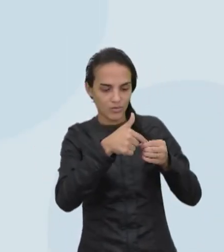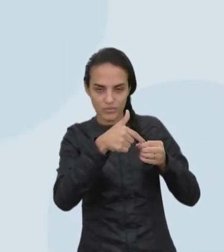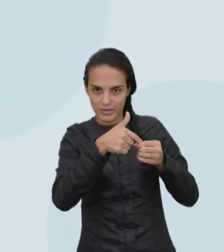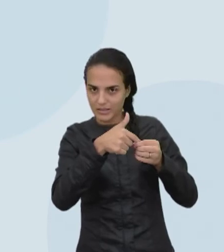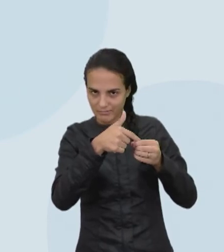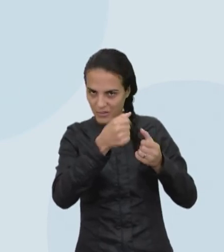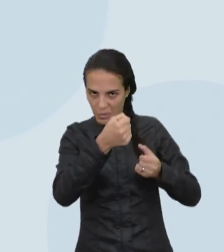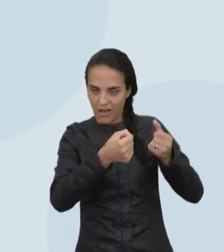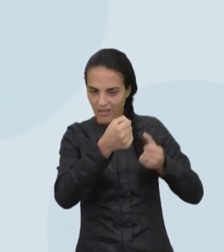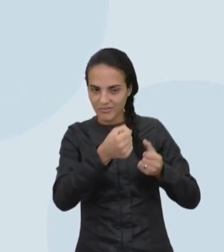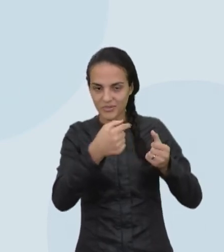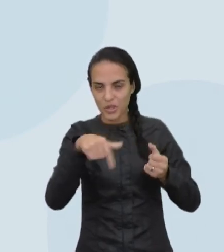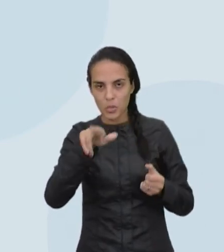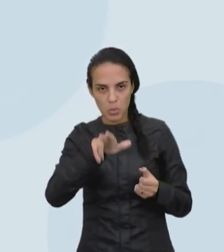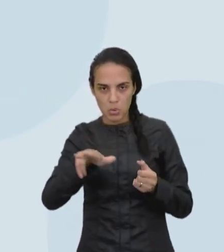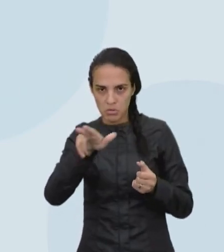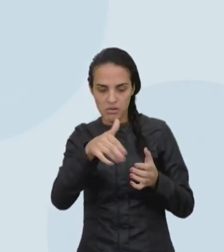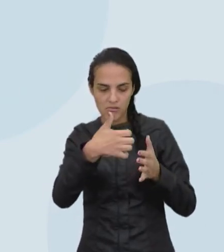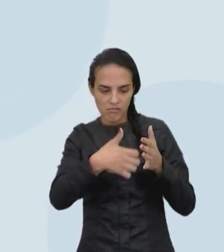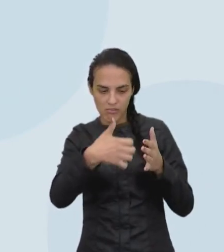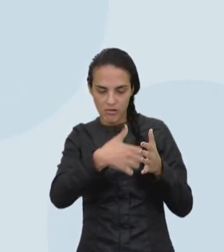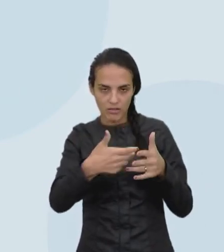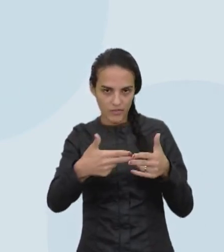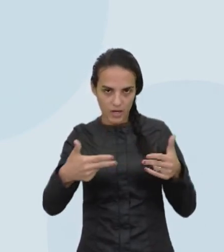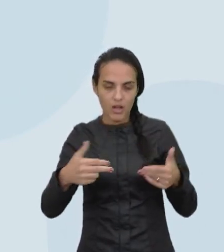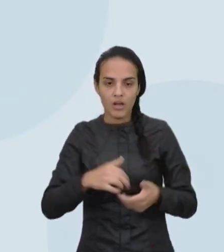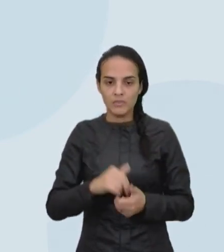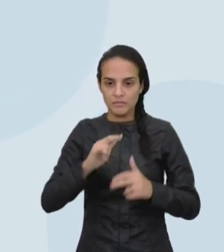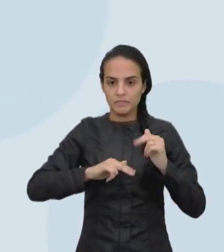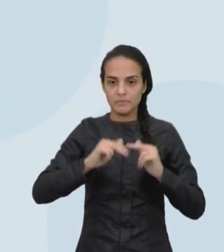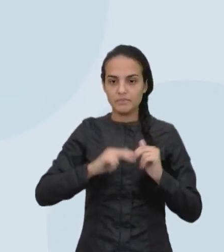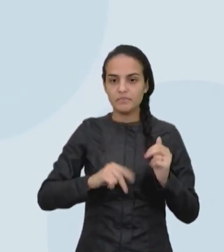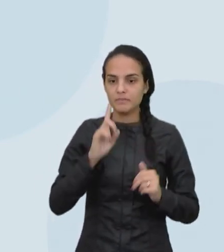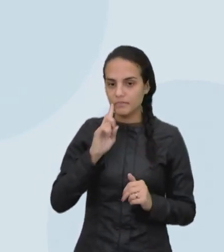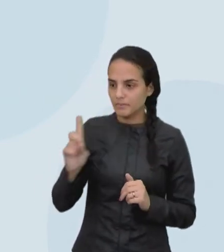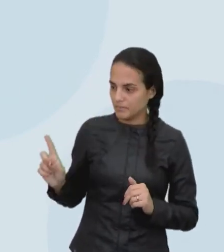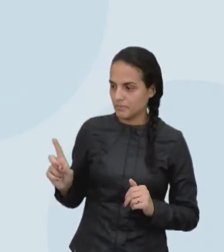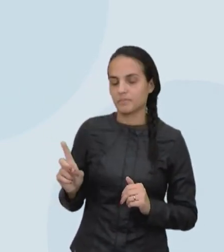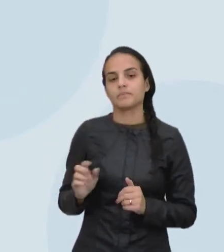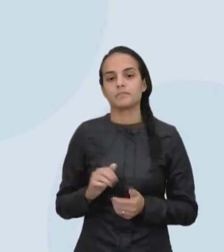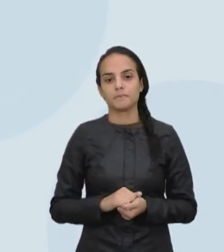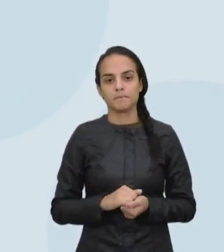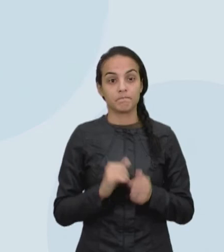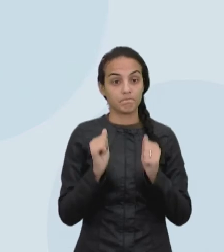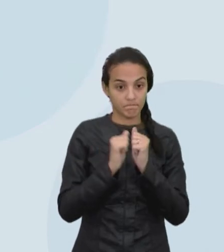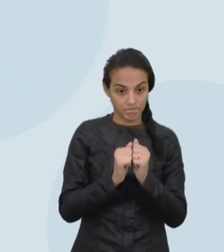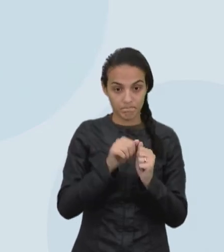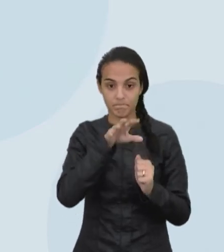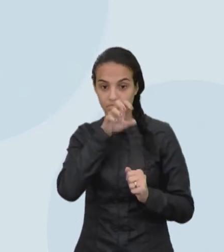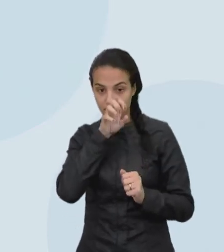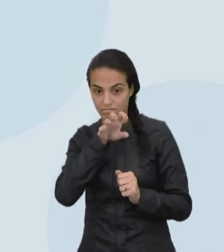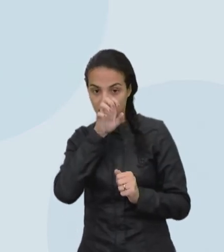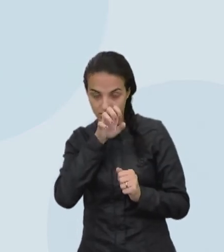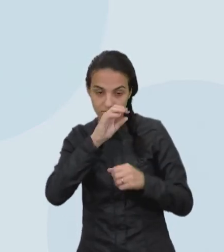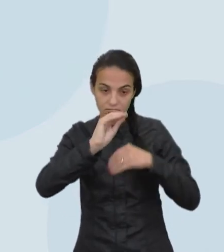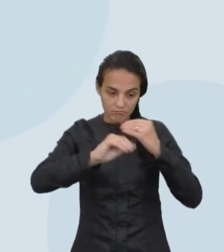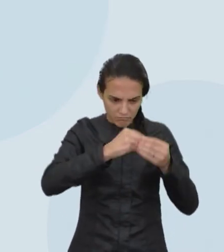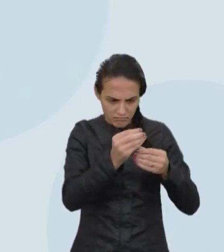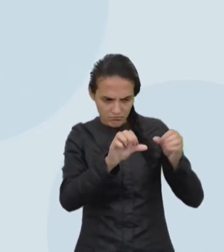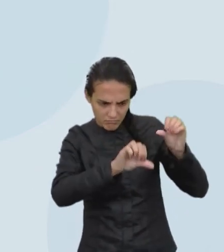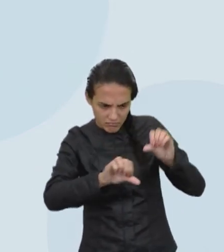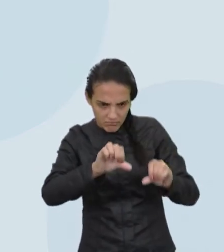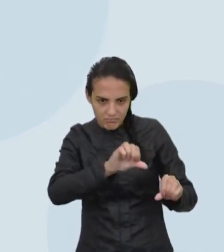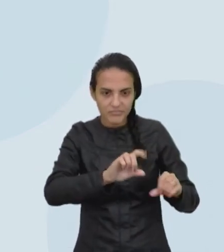gente usa muito pelas máquinas, né, pela indústria, a gente pega um combustível na presença de oxigênio, faz uma reação química